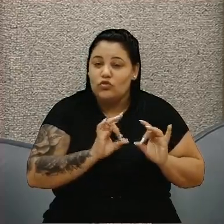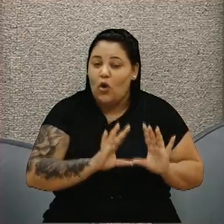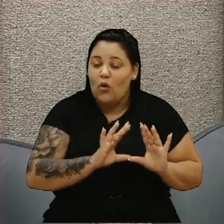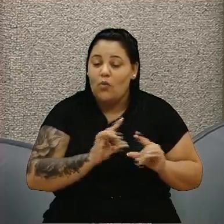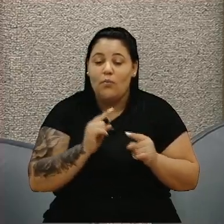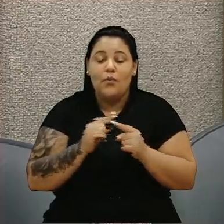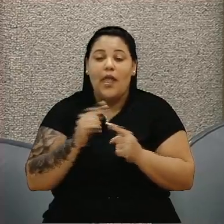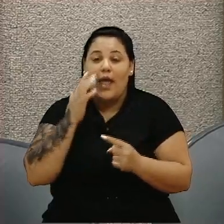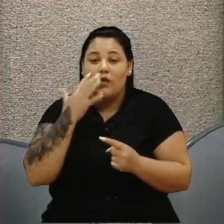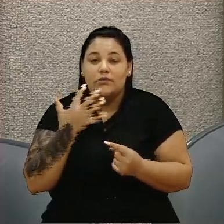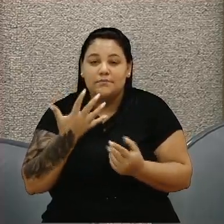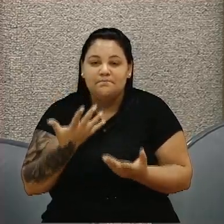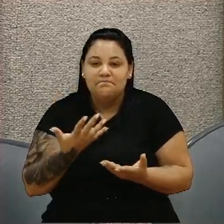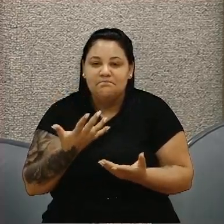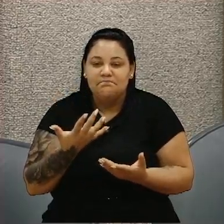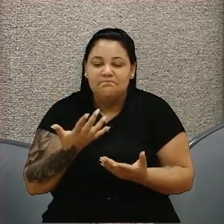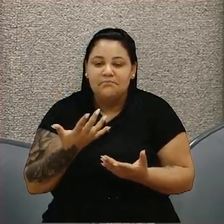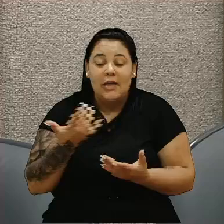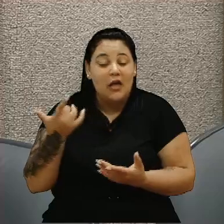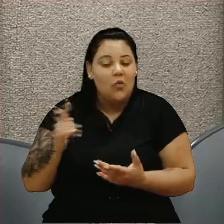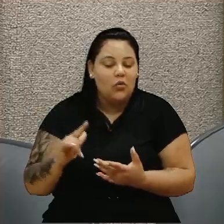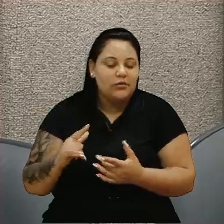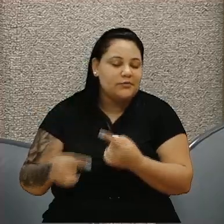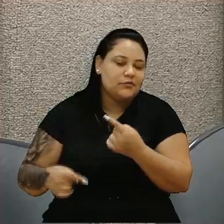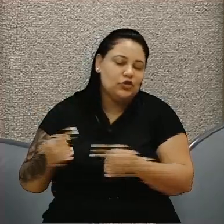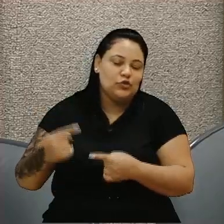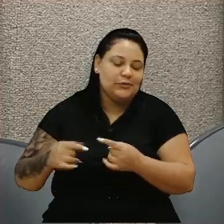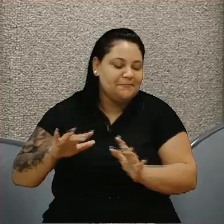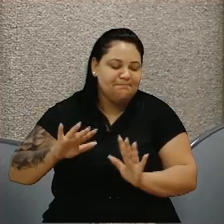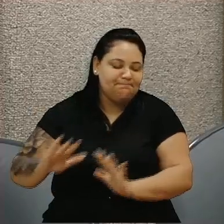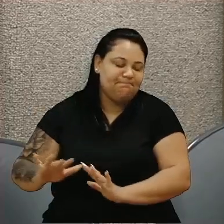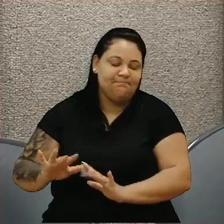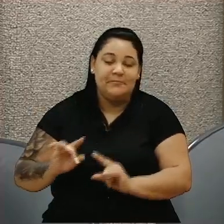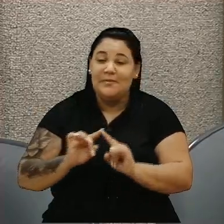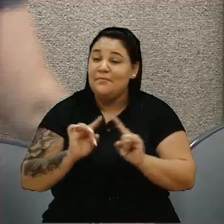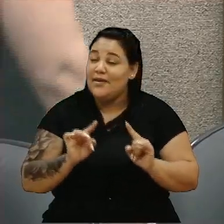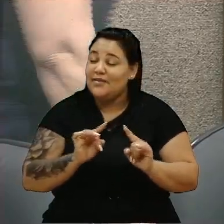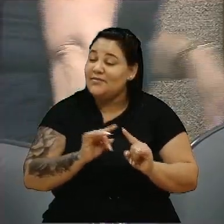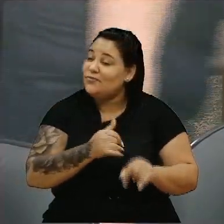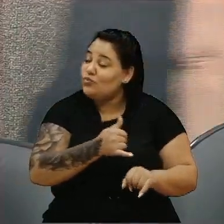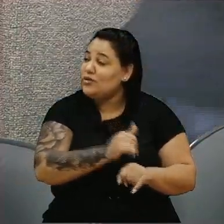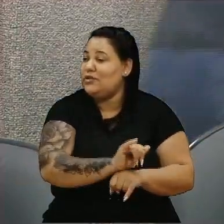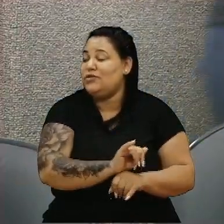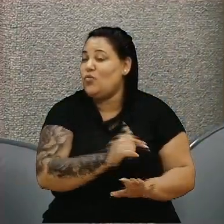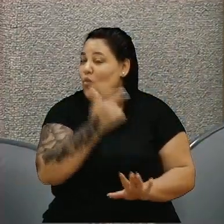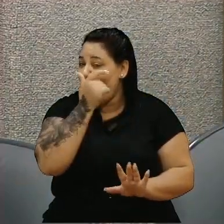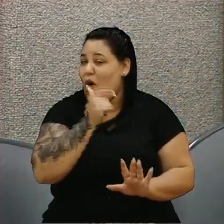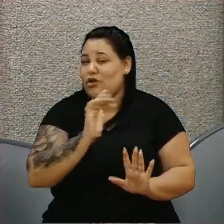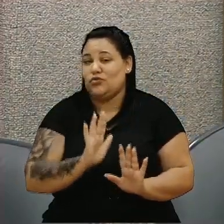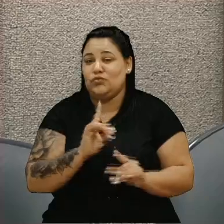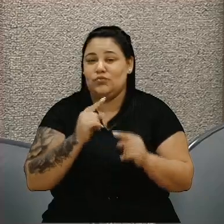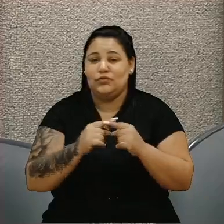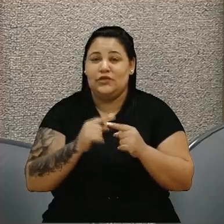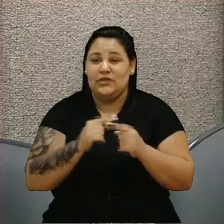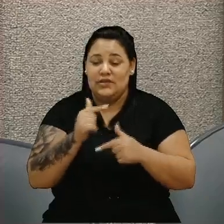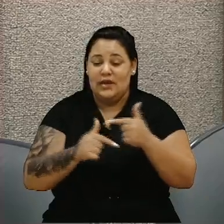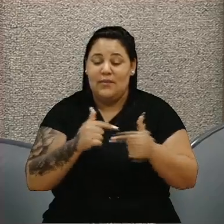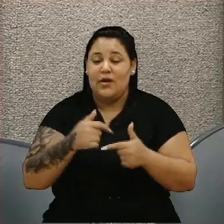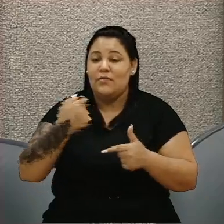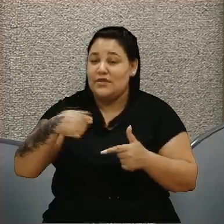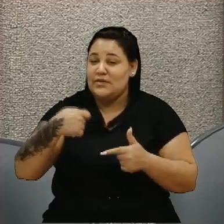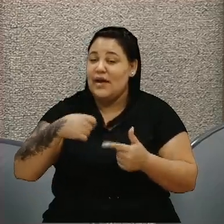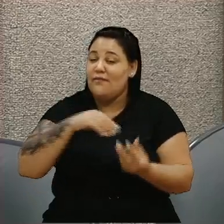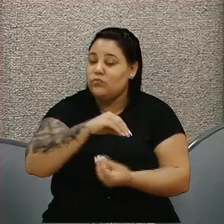aconteceu isso é outra discussão, né? Mas foi um equívoco, né? Porque esse processo devia trabalhar